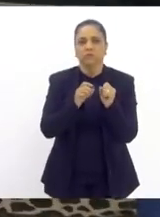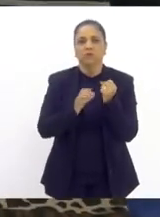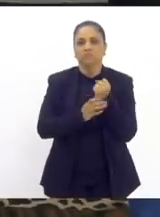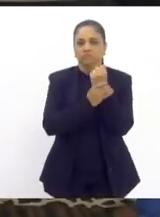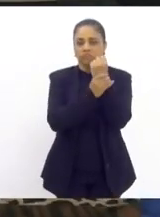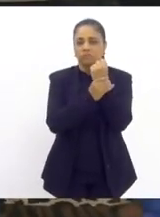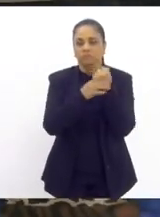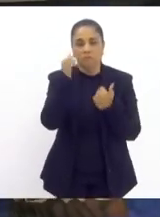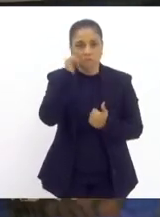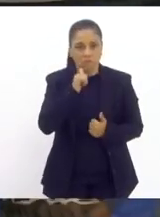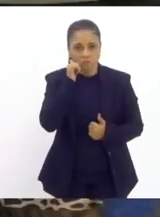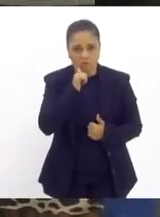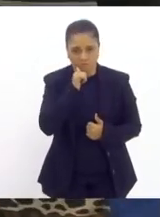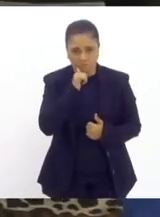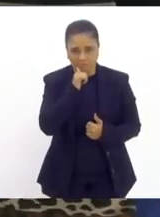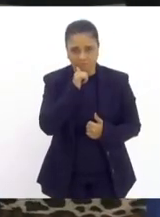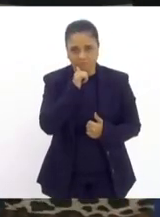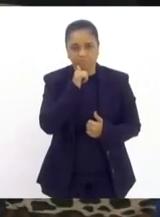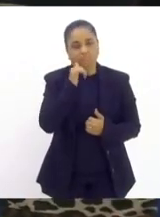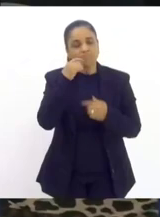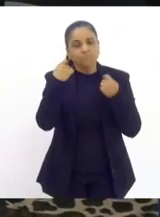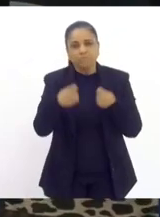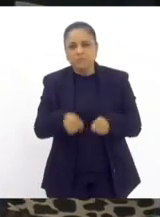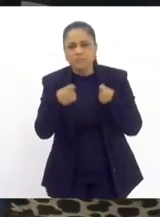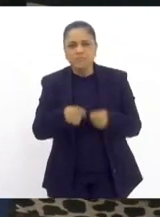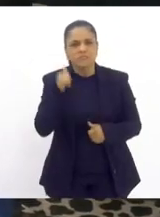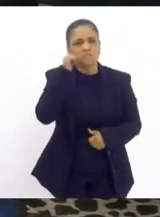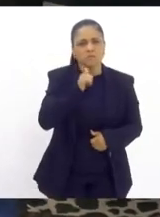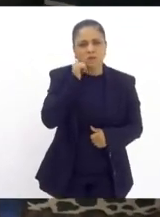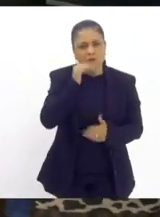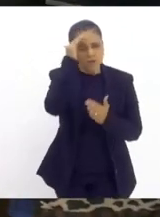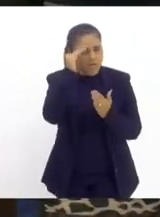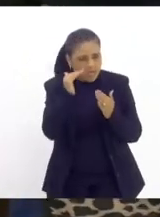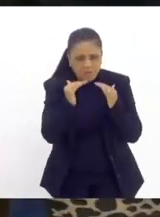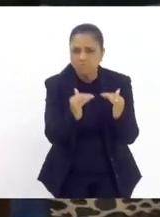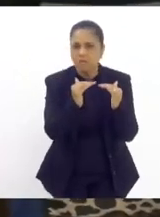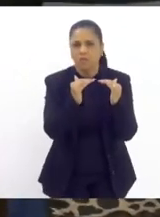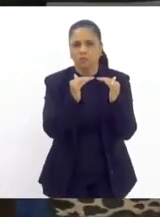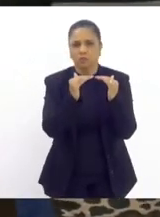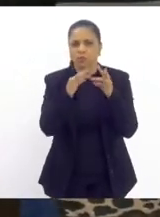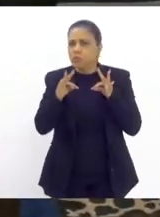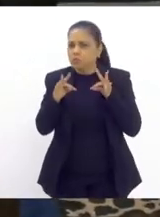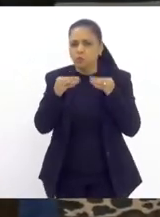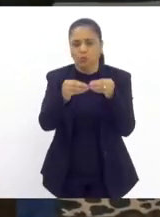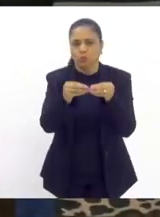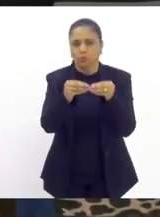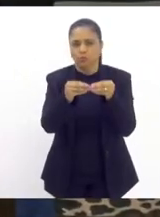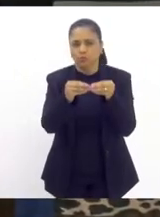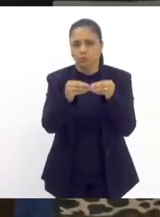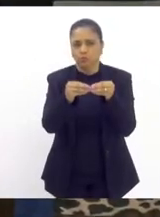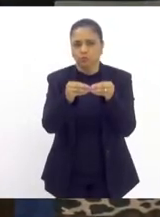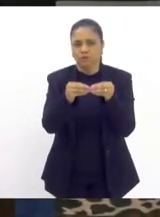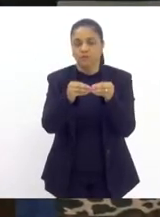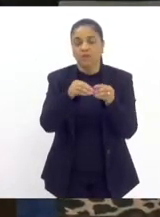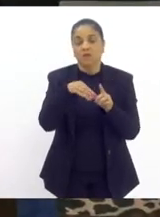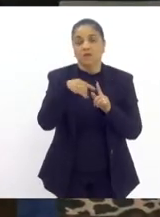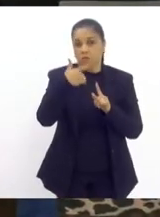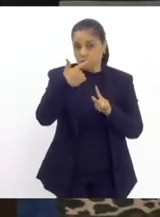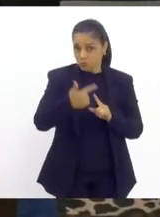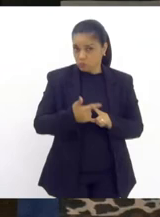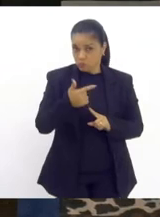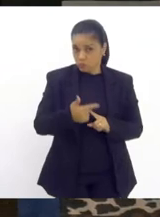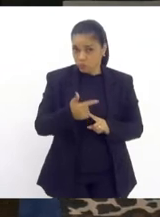que a mulher tem que ser respeitada por todos quanto a segunda parte